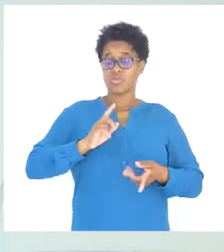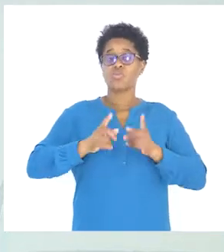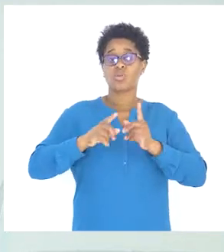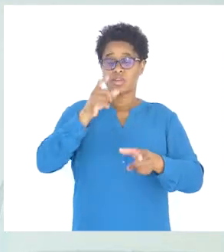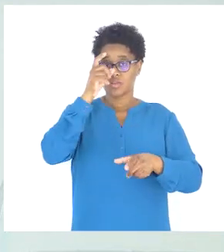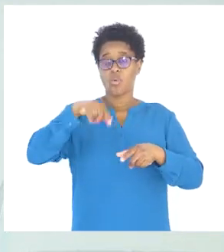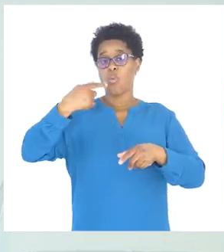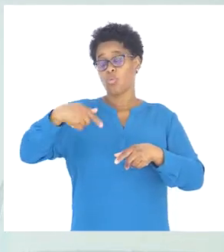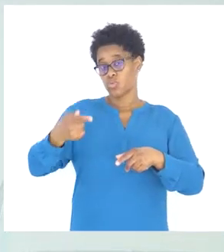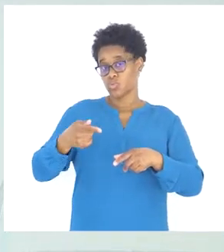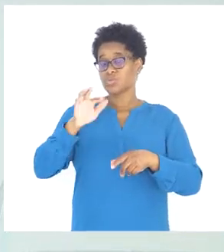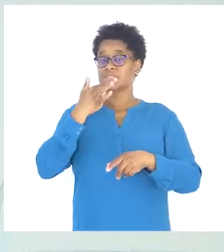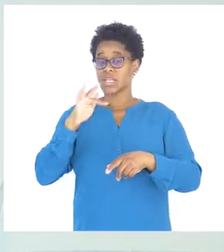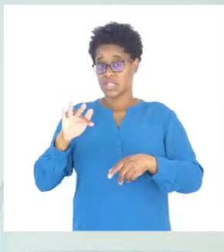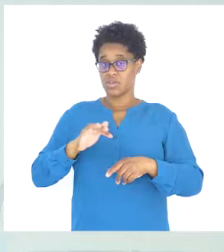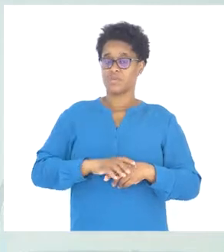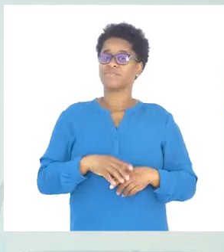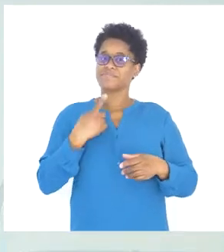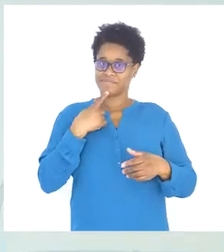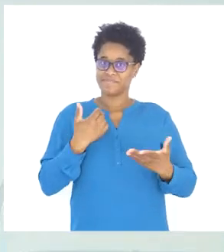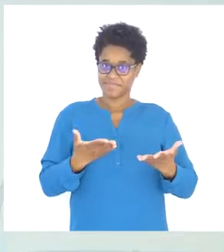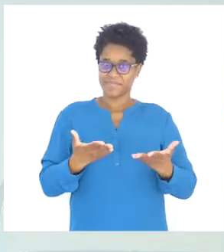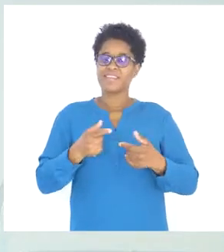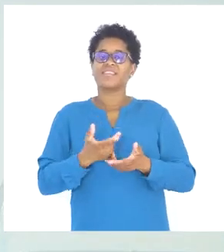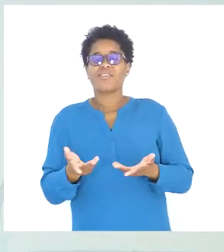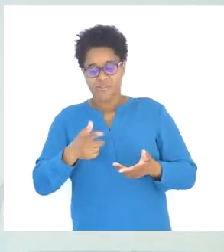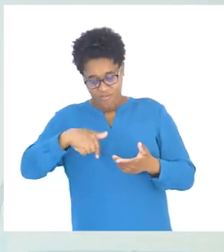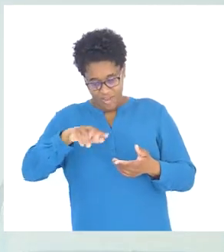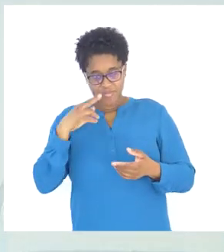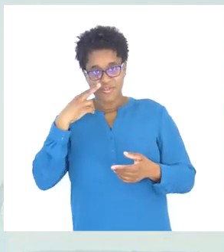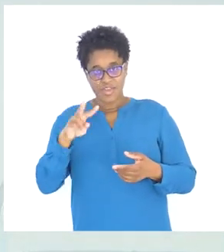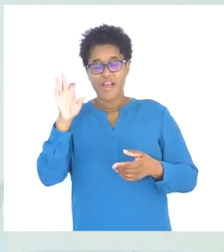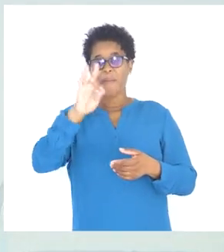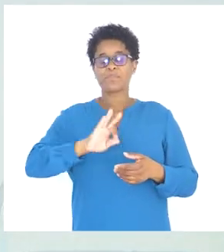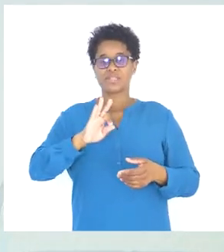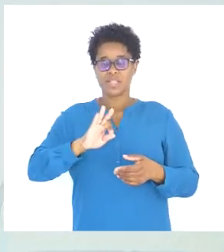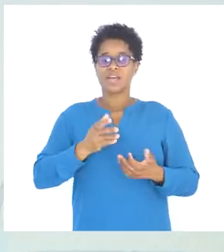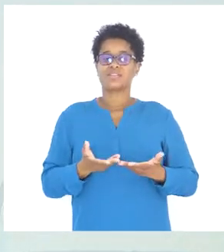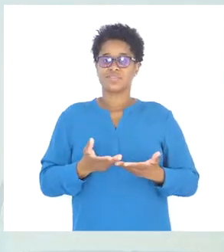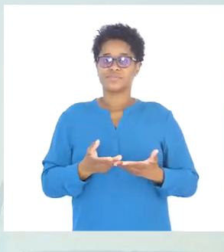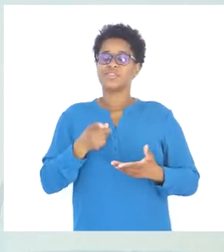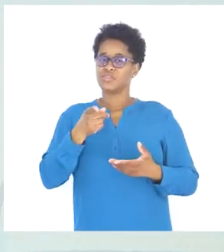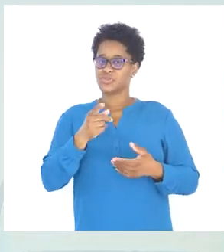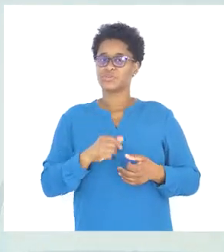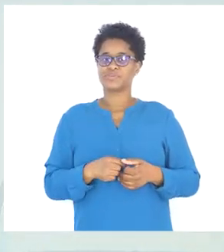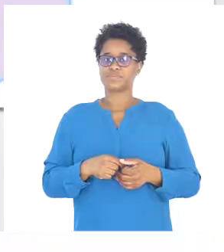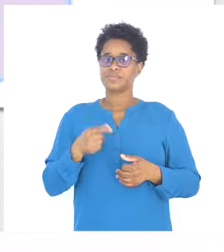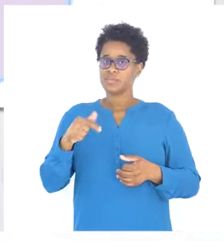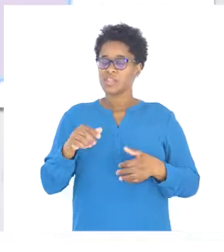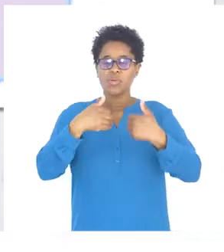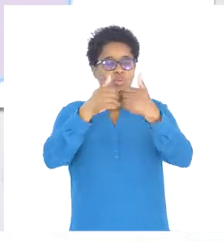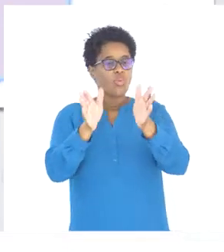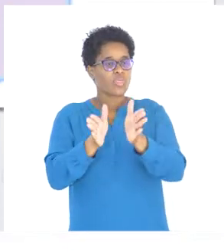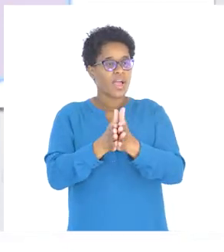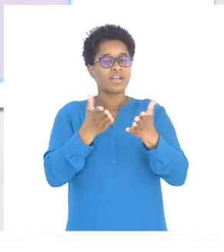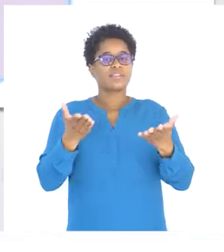que os outros estrangeiros, não é? E vamos ver a porcentagem. Isso, temos um total